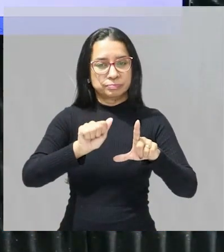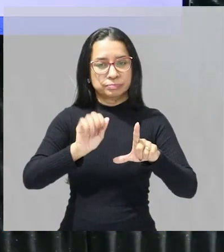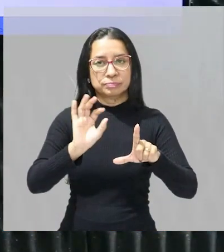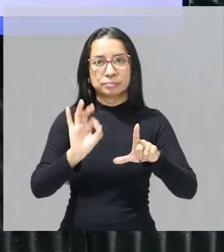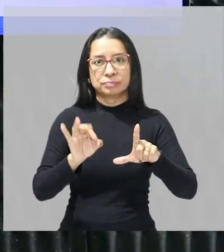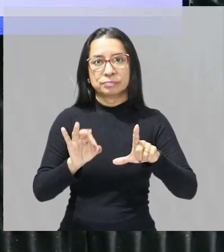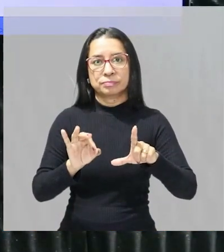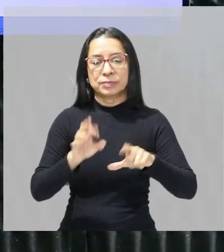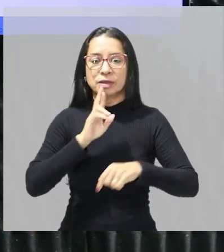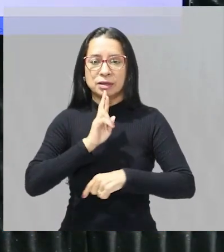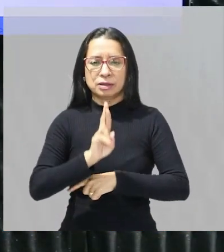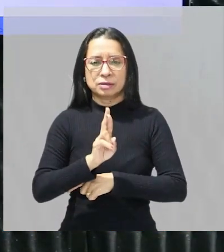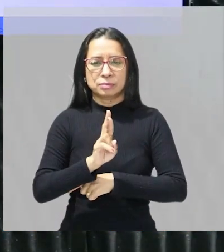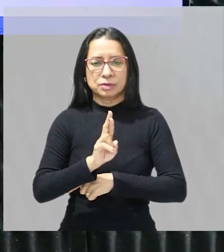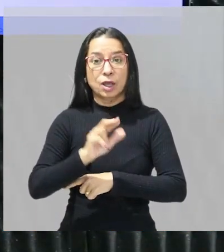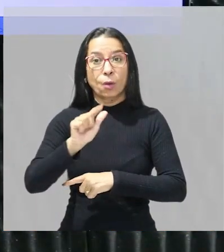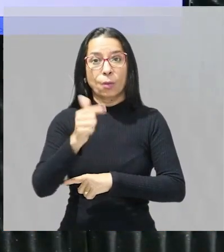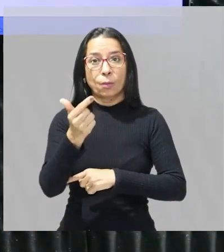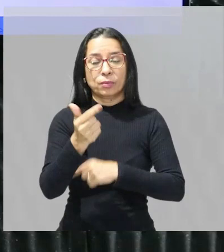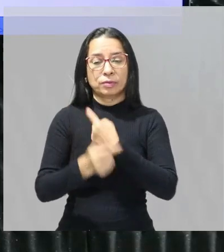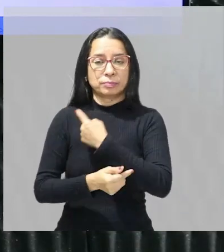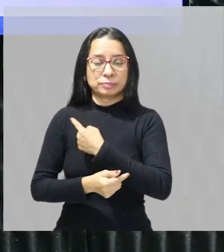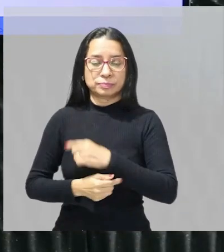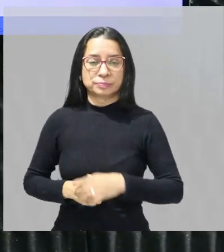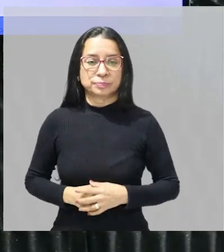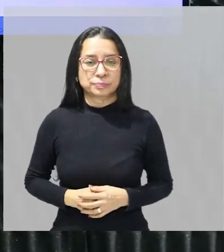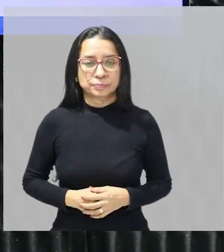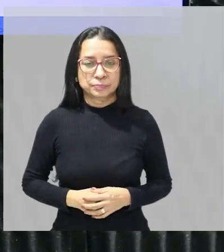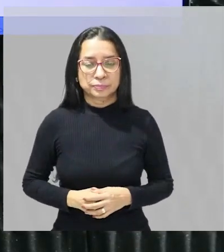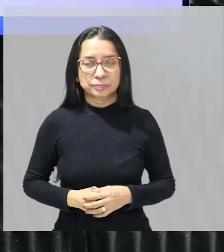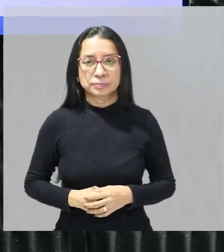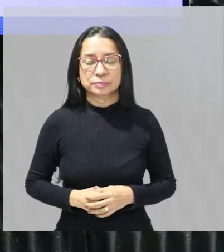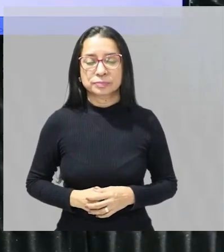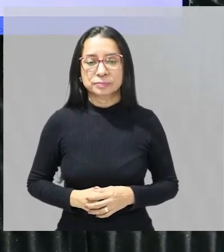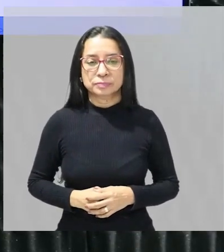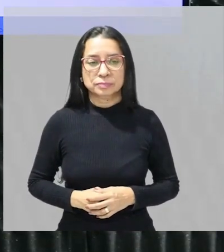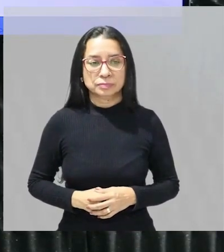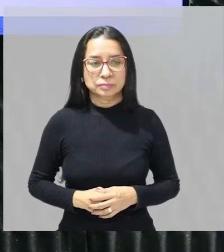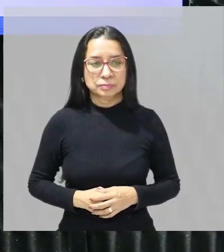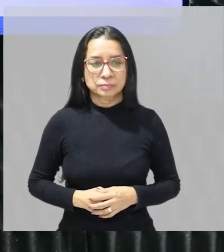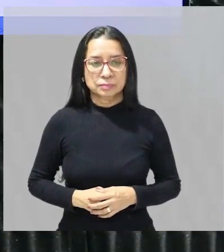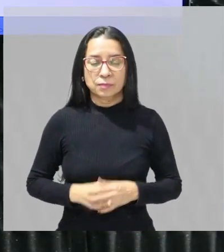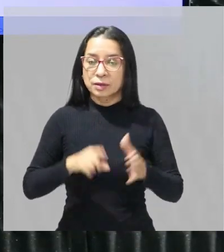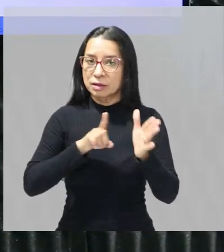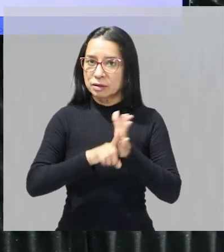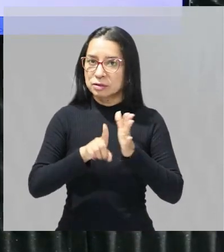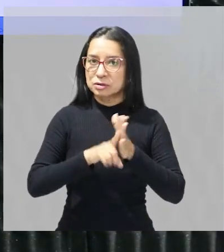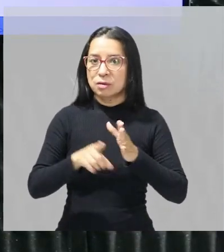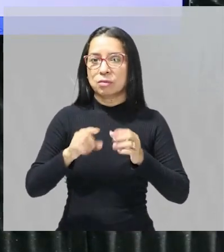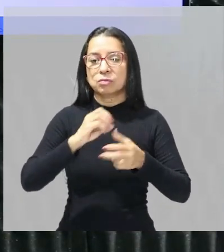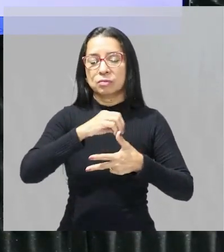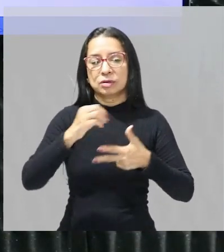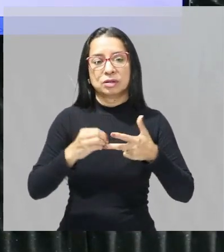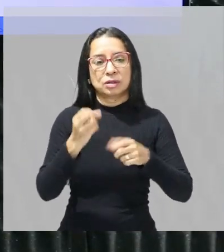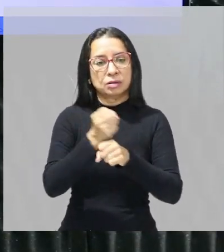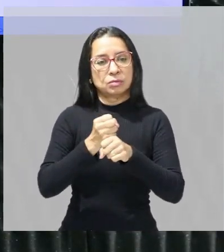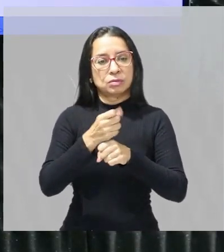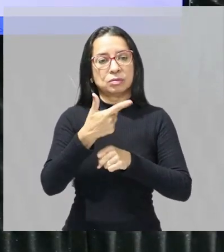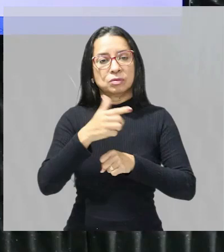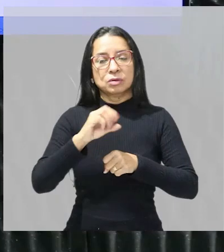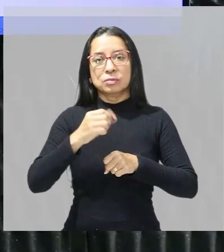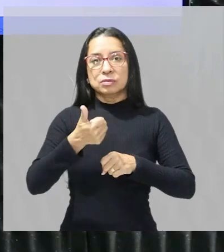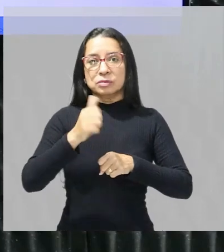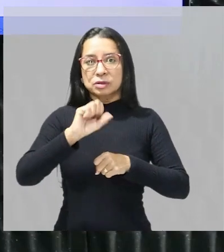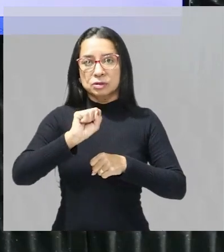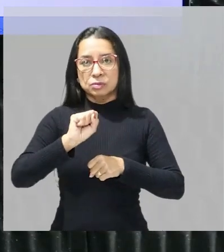fácil. Bora responder mais uma? Bora? Dá tempo, vamos lá. Questão do Enem, de novo, 2018. Estou